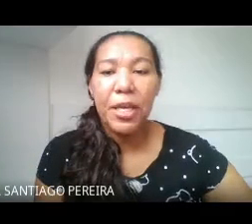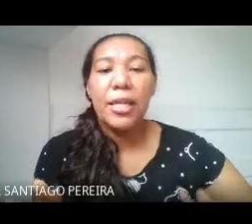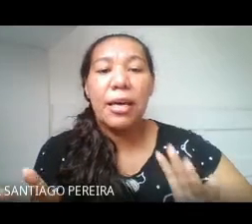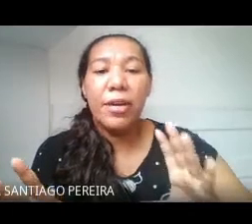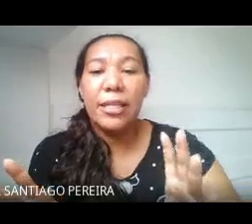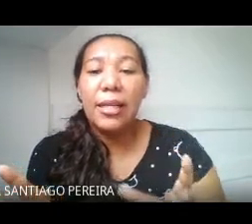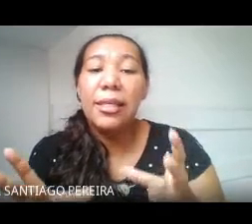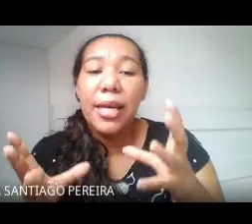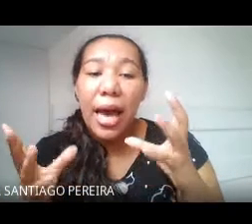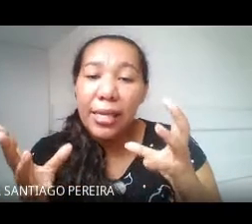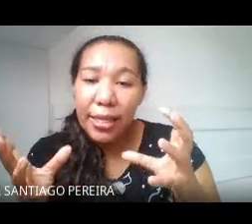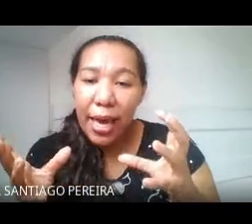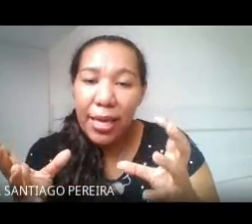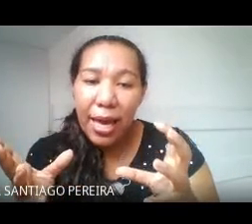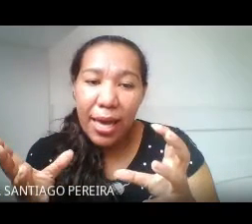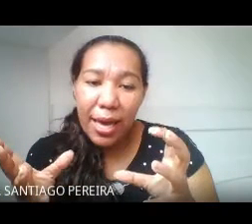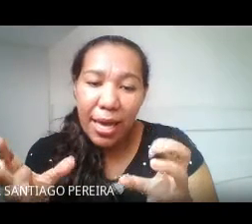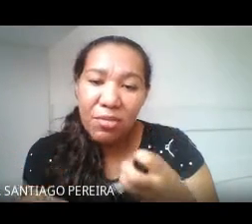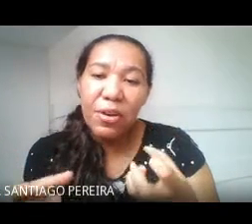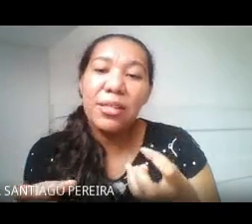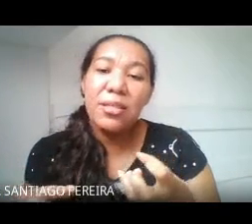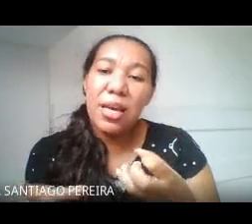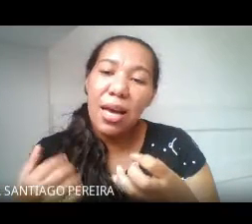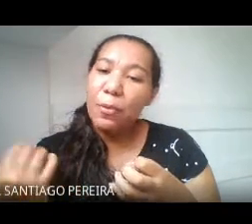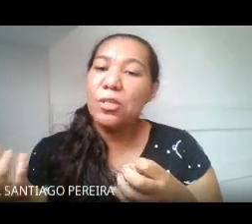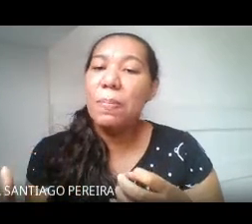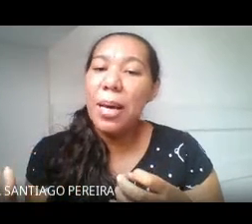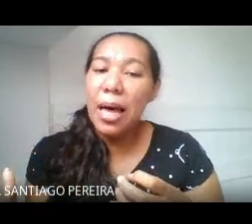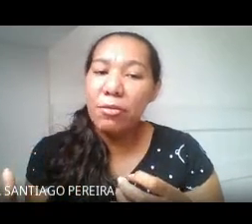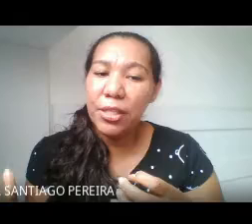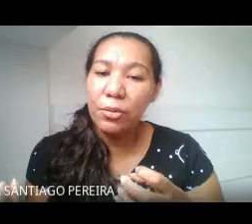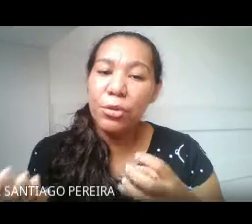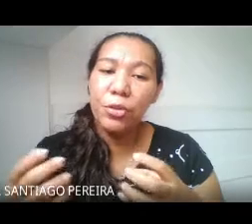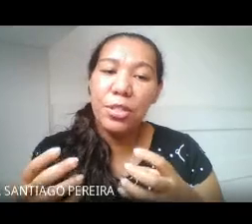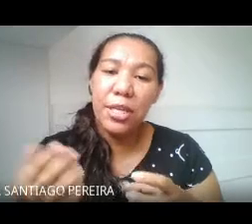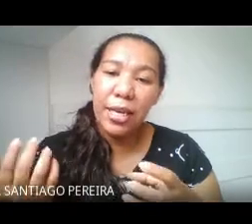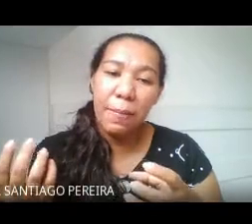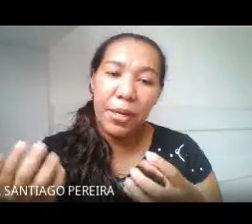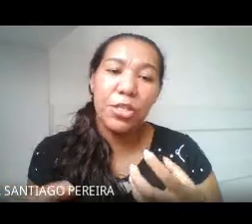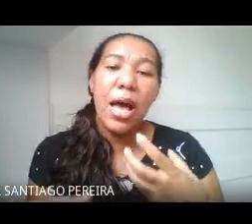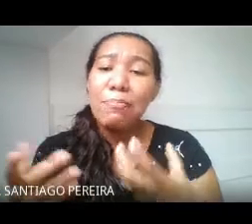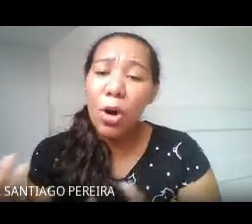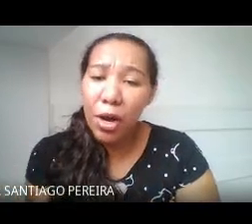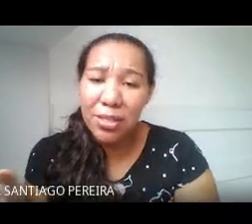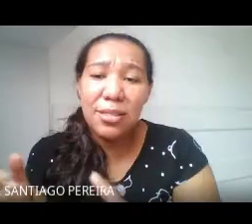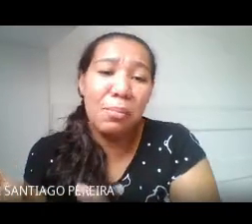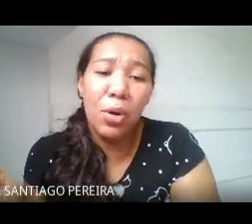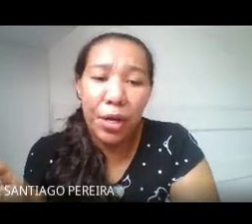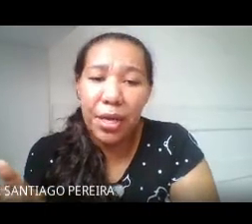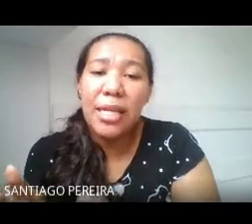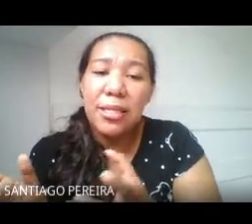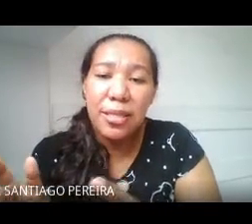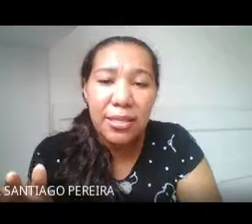né? Na verdade, a ideia é enfatizar a próxima palavra. Então, eu não vou dizer que ele é apenas a boy. This